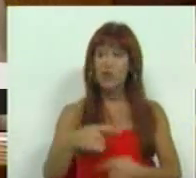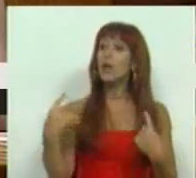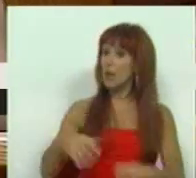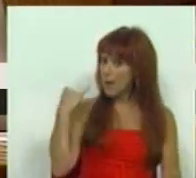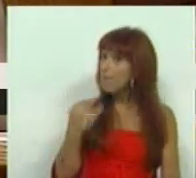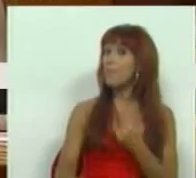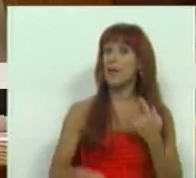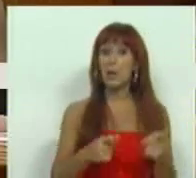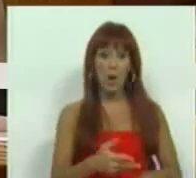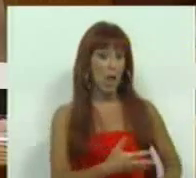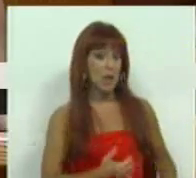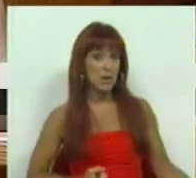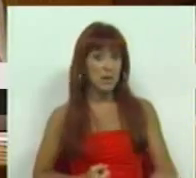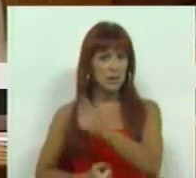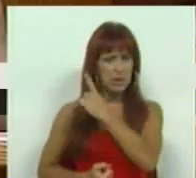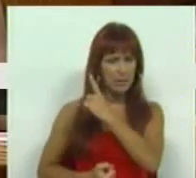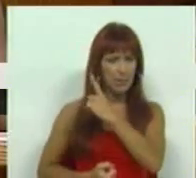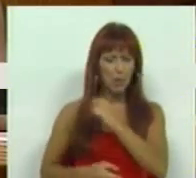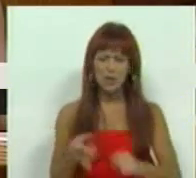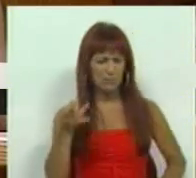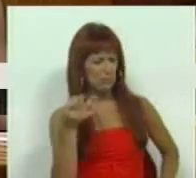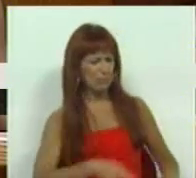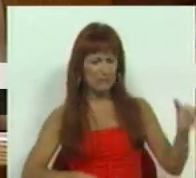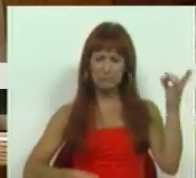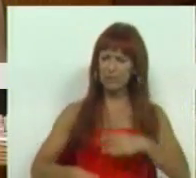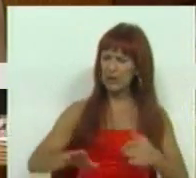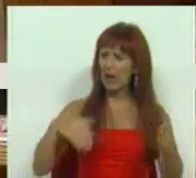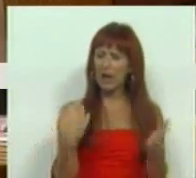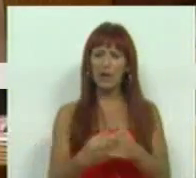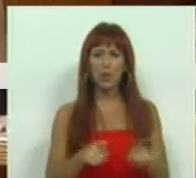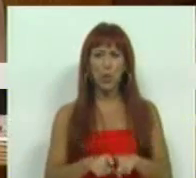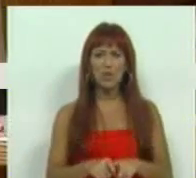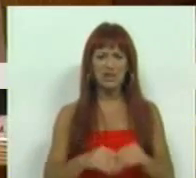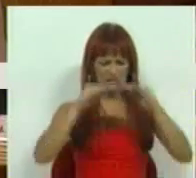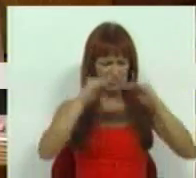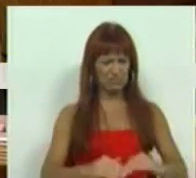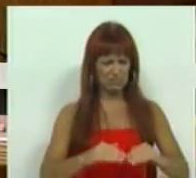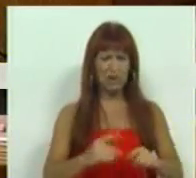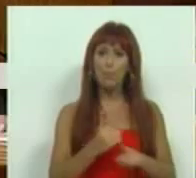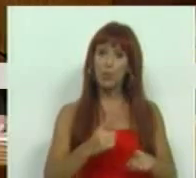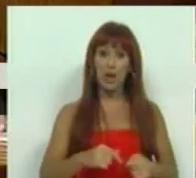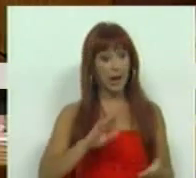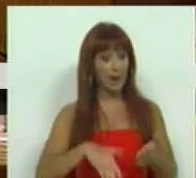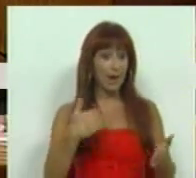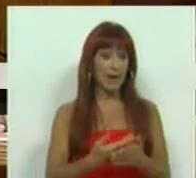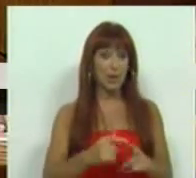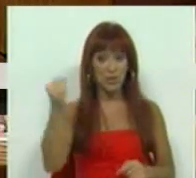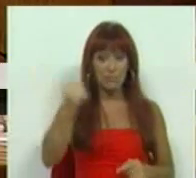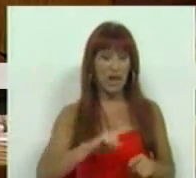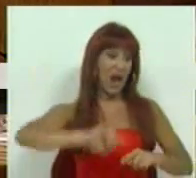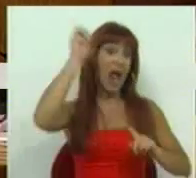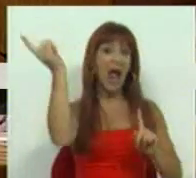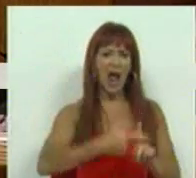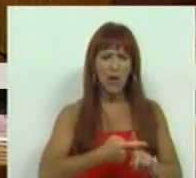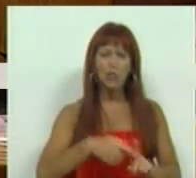o risco de ficar no desemprego e estão a ser ultrapassados por candidatos com graduação menor só porque se candidataram a colocações